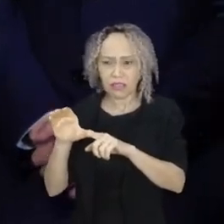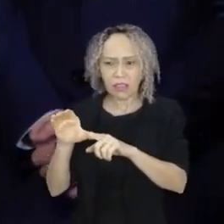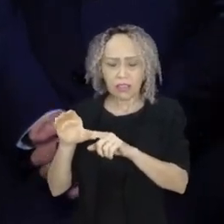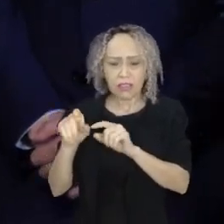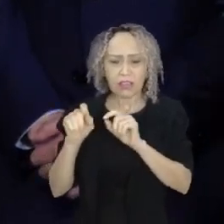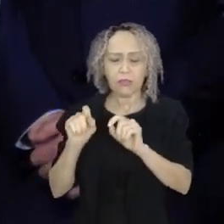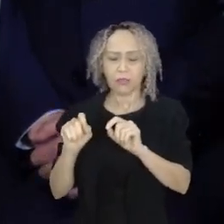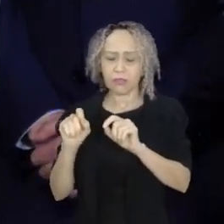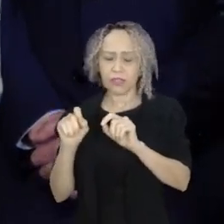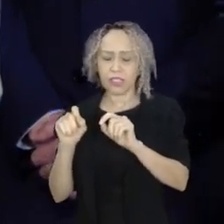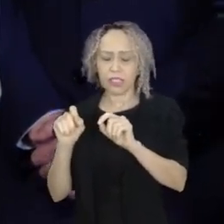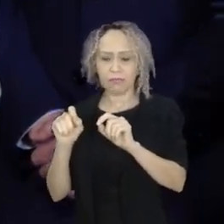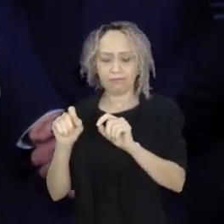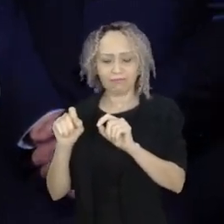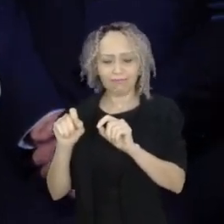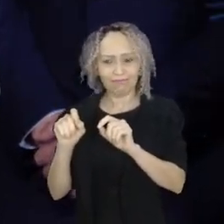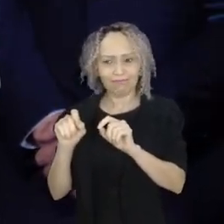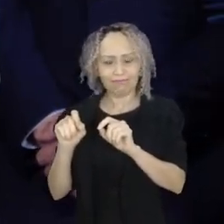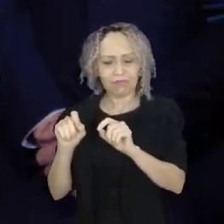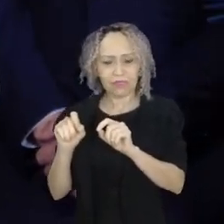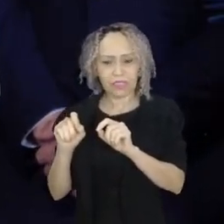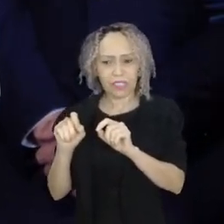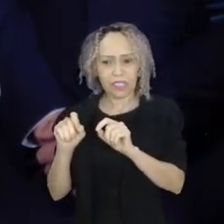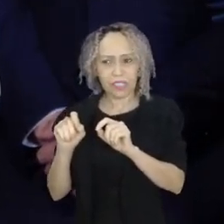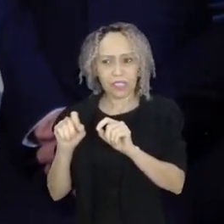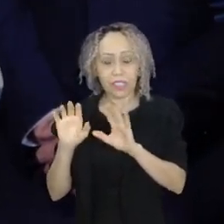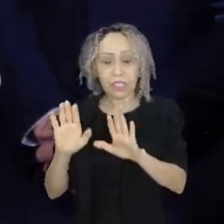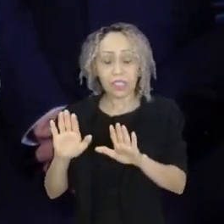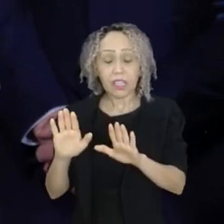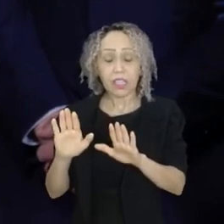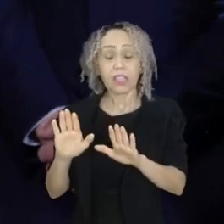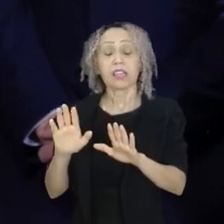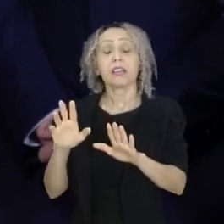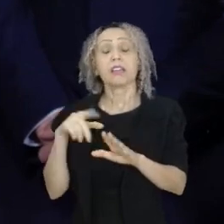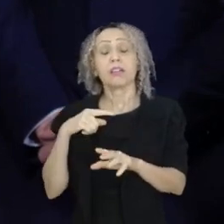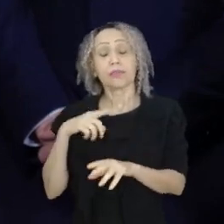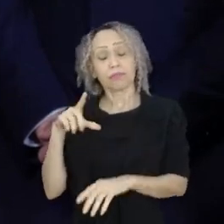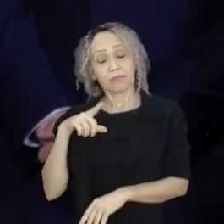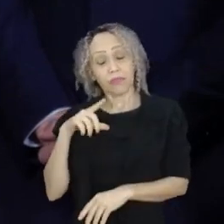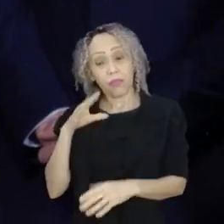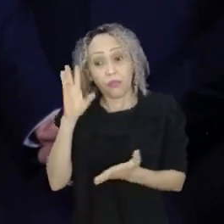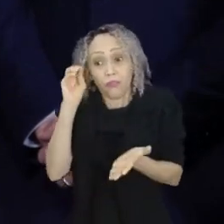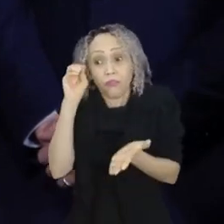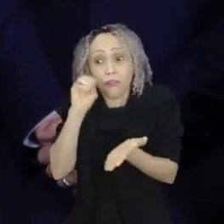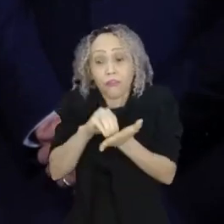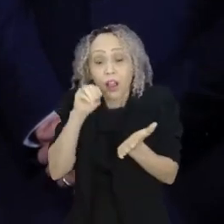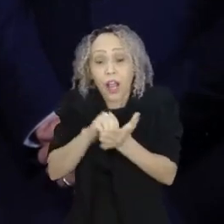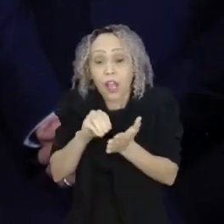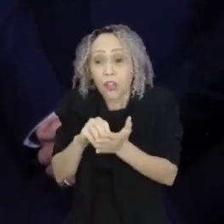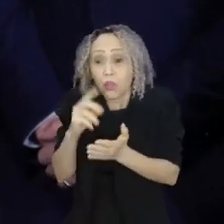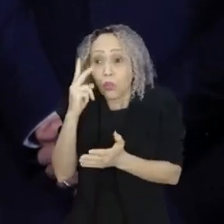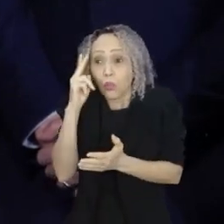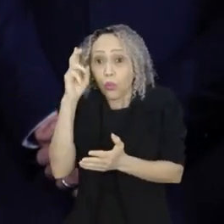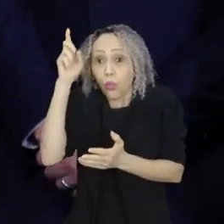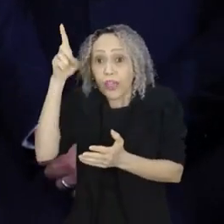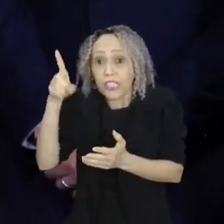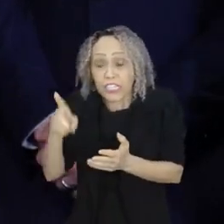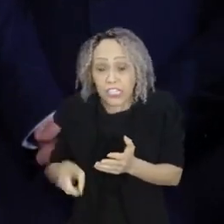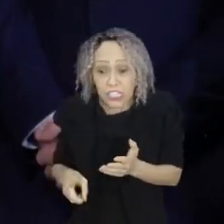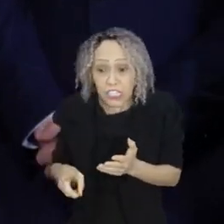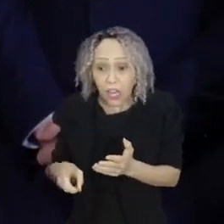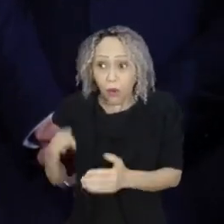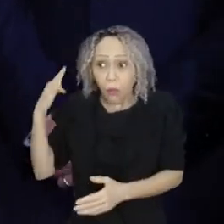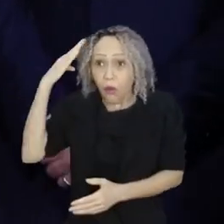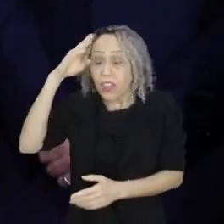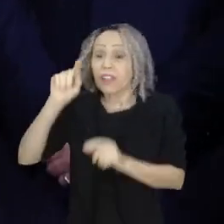da gasolina e do gás. Ou seja, exatamente faltando 2 dias para ir embora, ele faz essa medida,